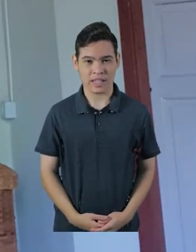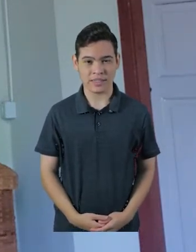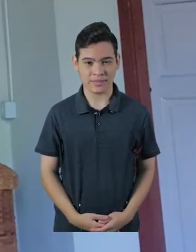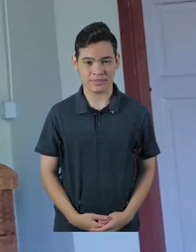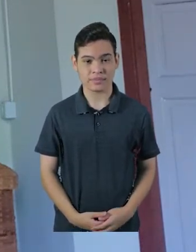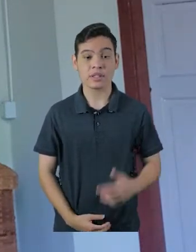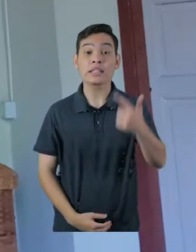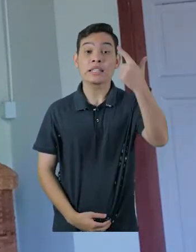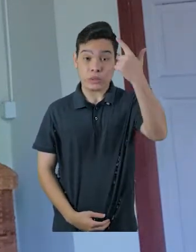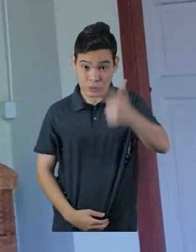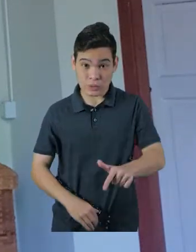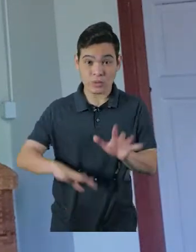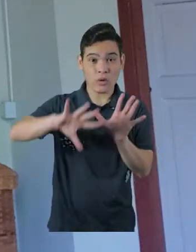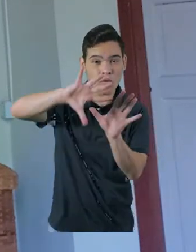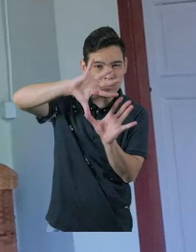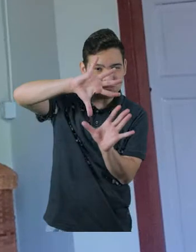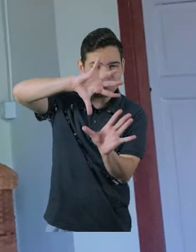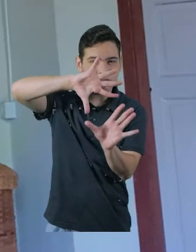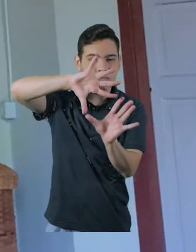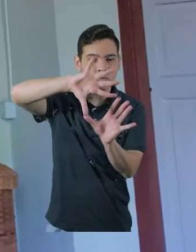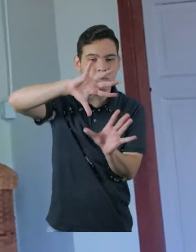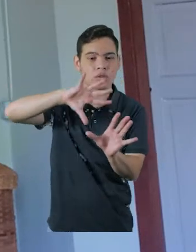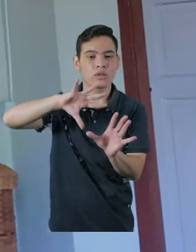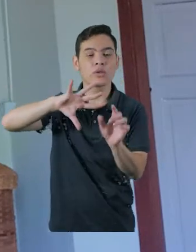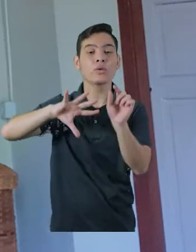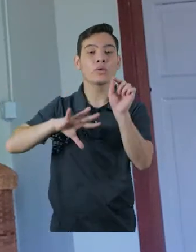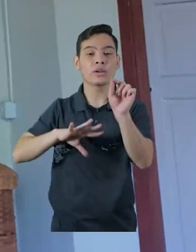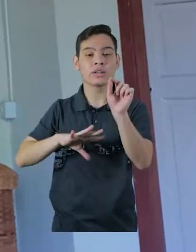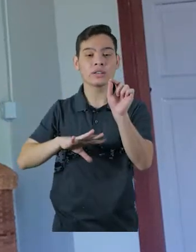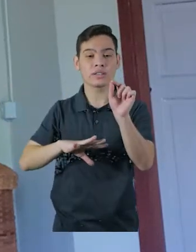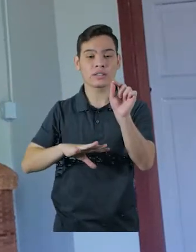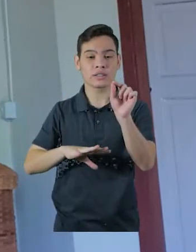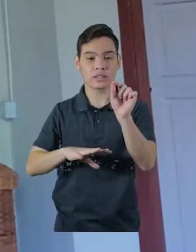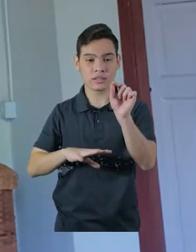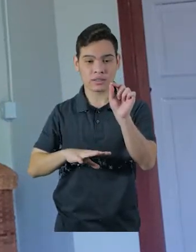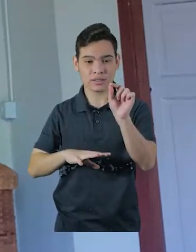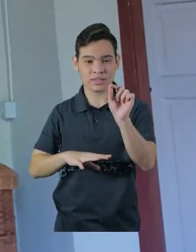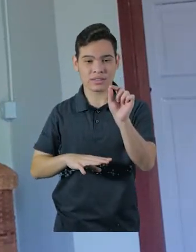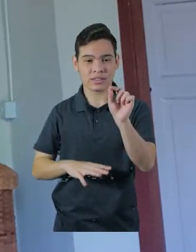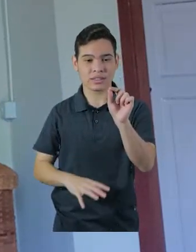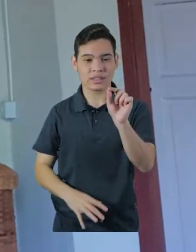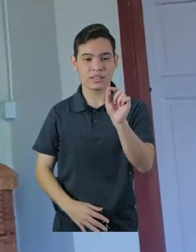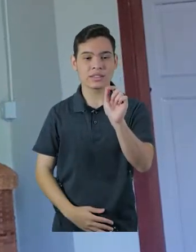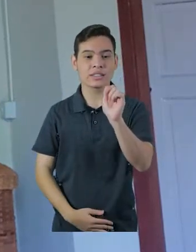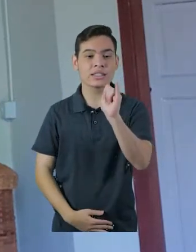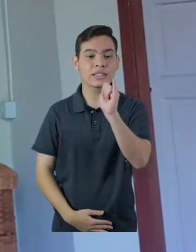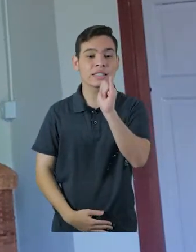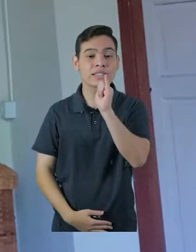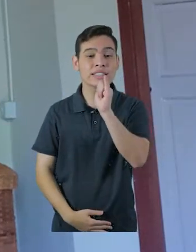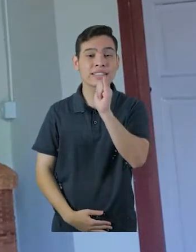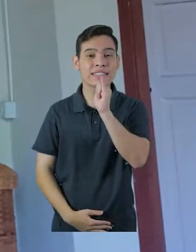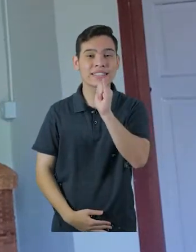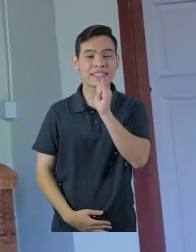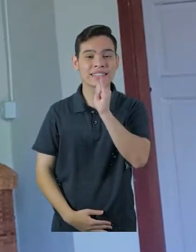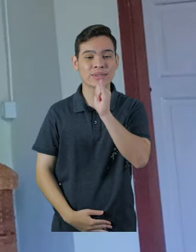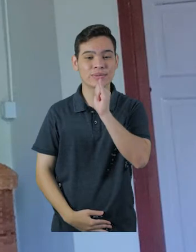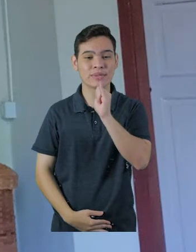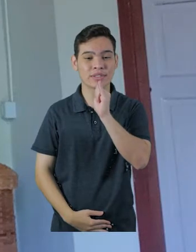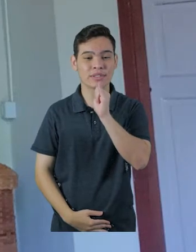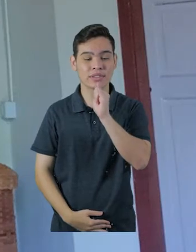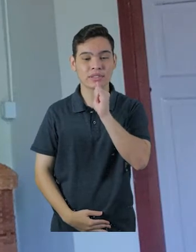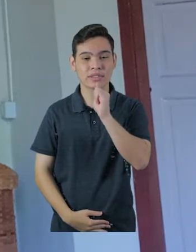nesse mesmo plano frente e trás é usando a cauda, o topo final da coluna, né,